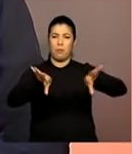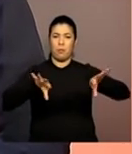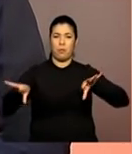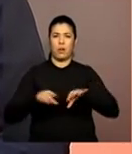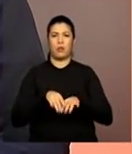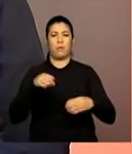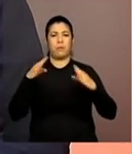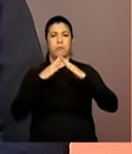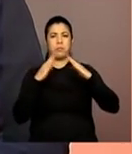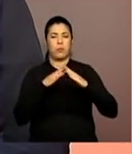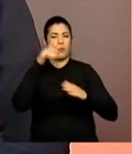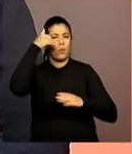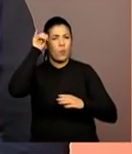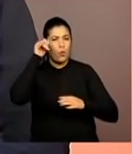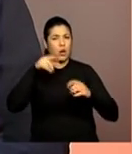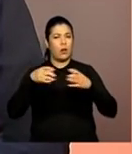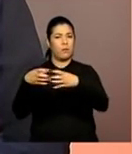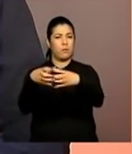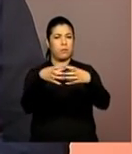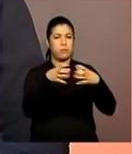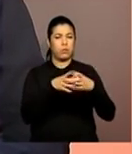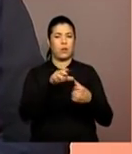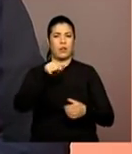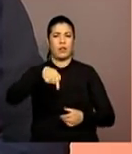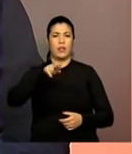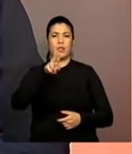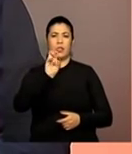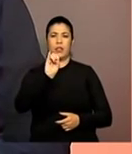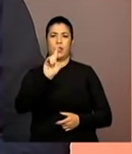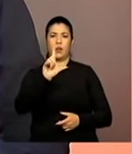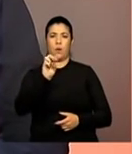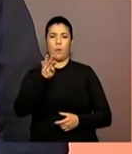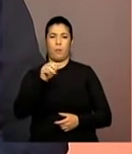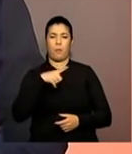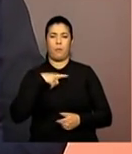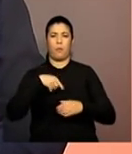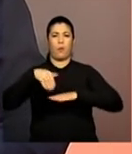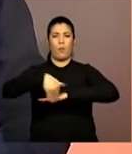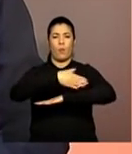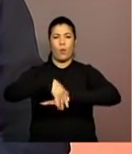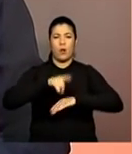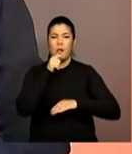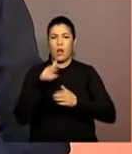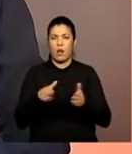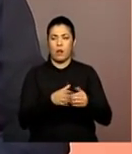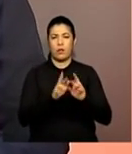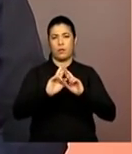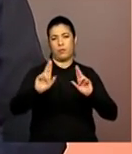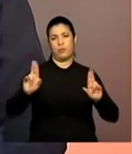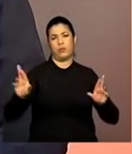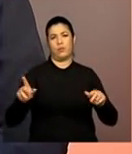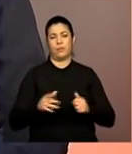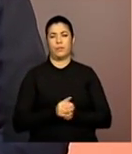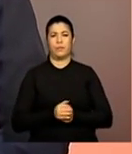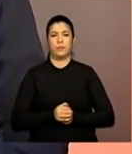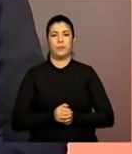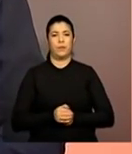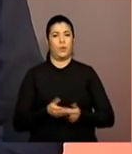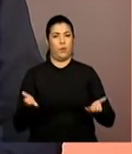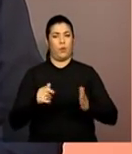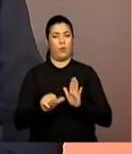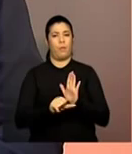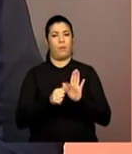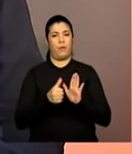rurais comunidades indígenas kilambi assentamentos entre outros nosso convidado no